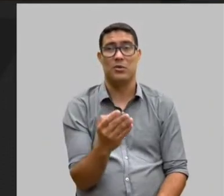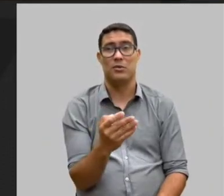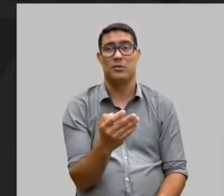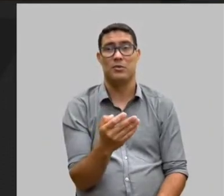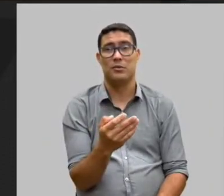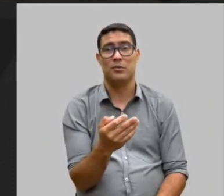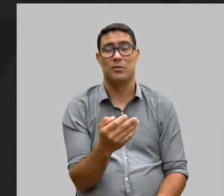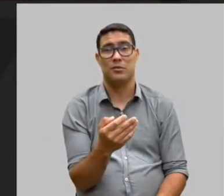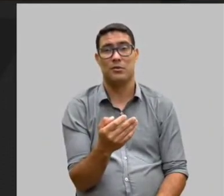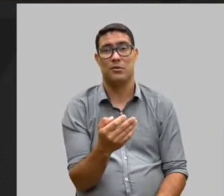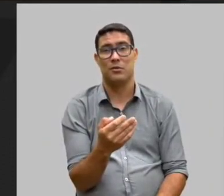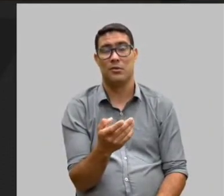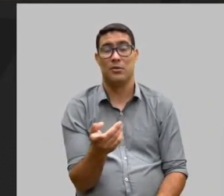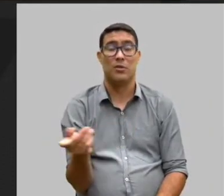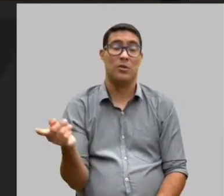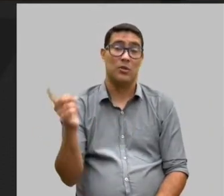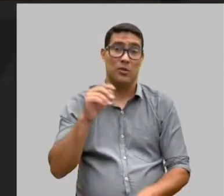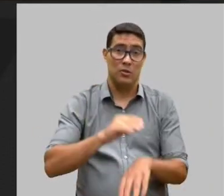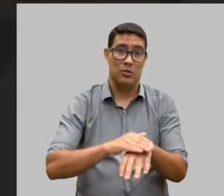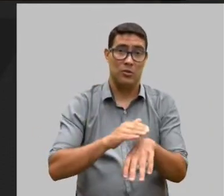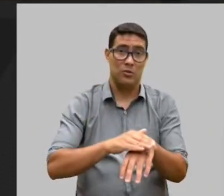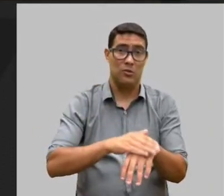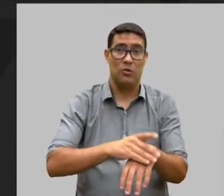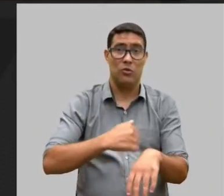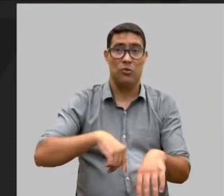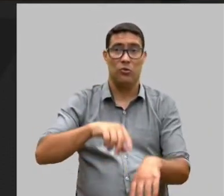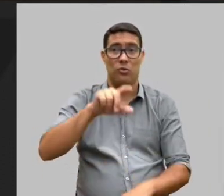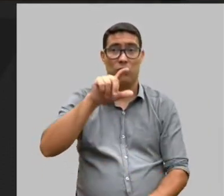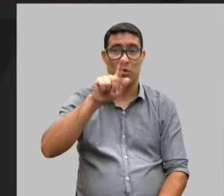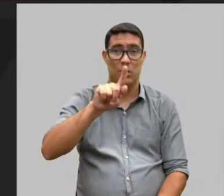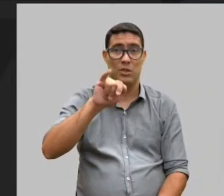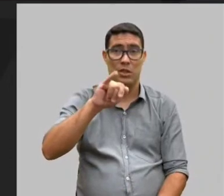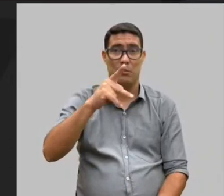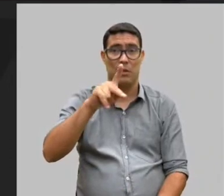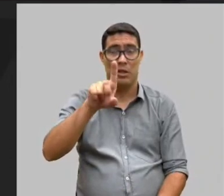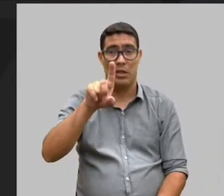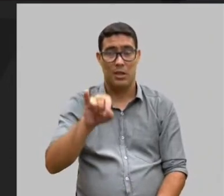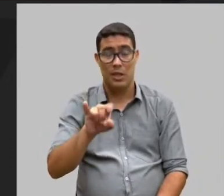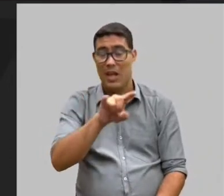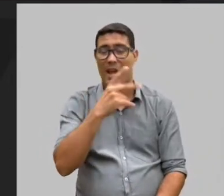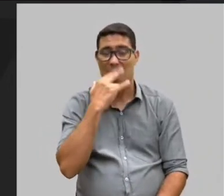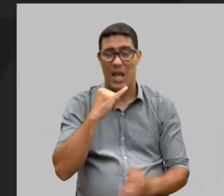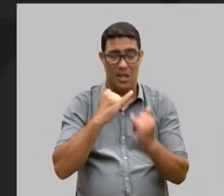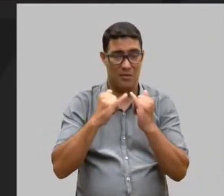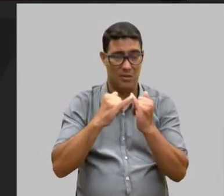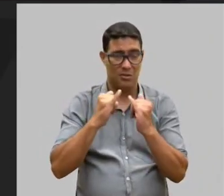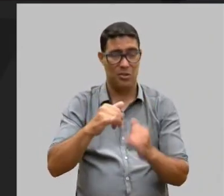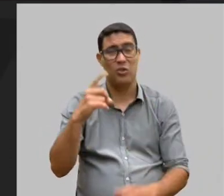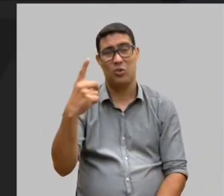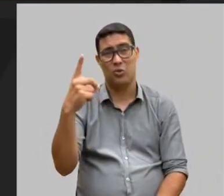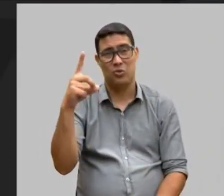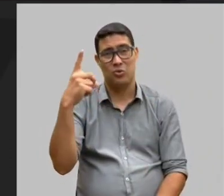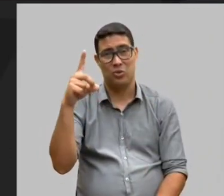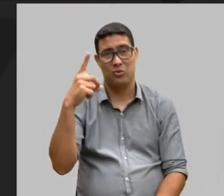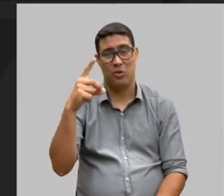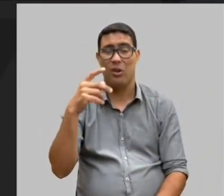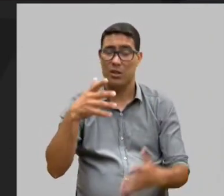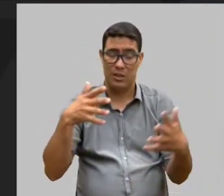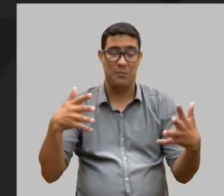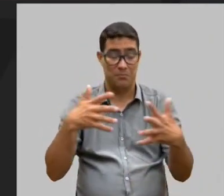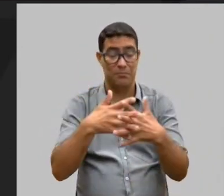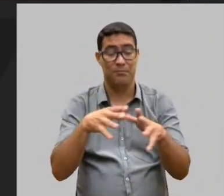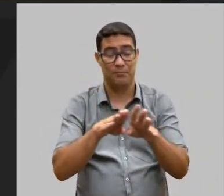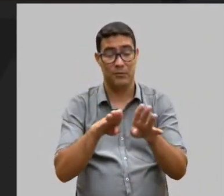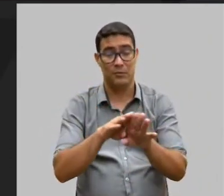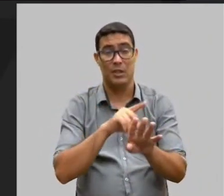ele o peso dele el tem um peso muito grande em relação ao dólar então ele tem essa flutuação do dólar impacta